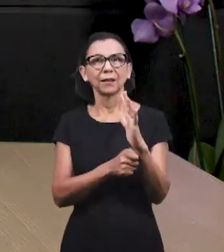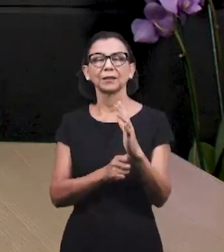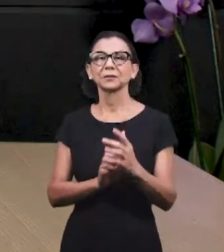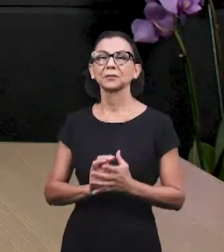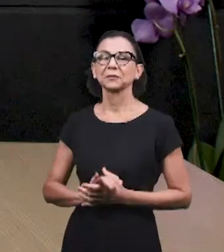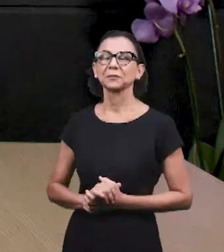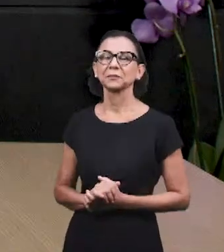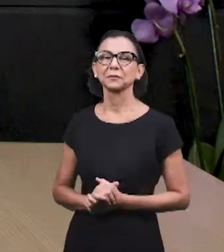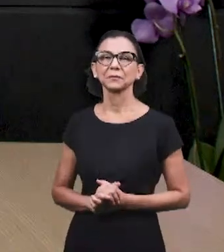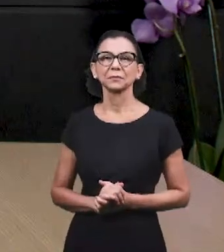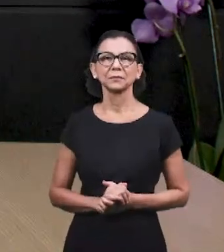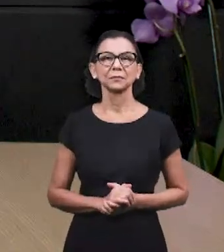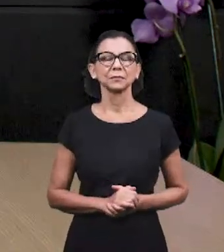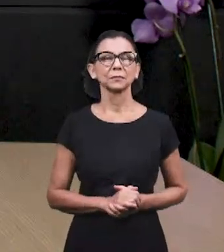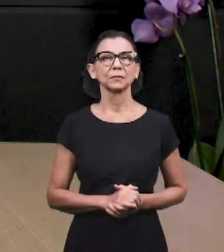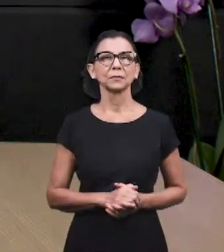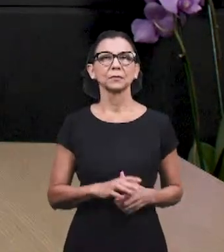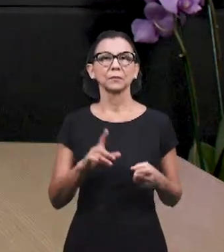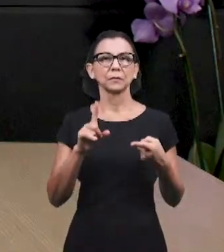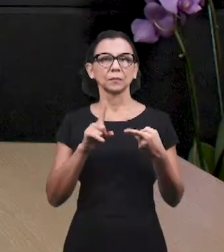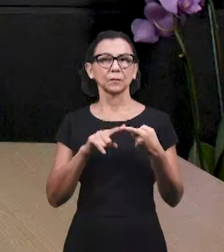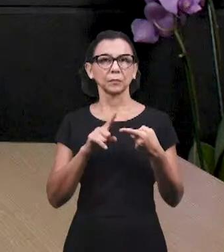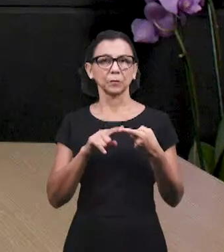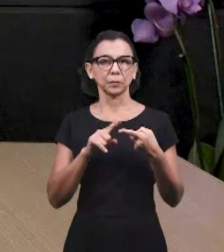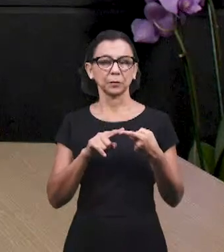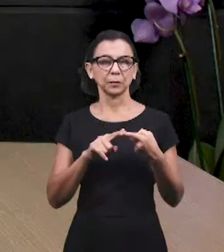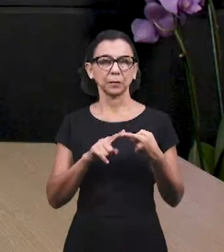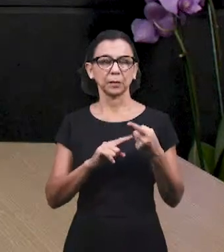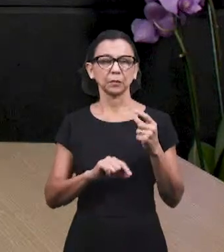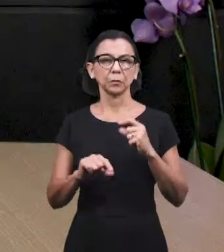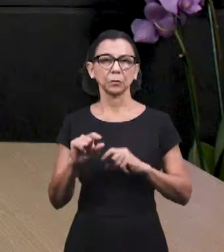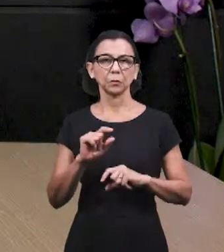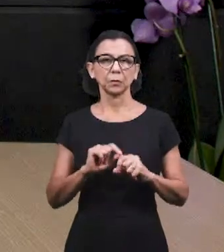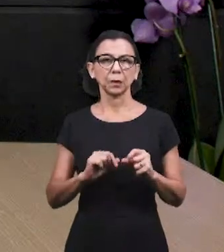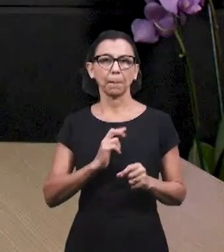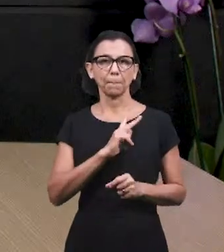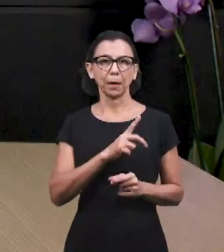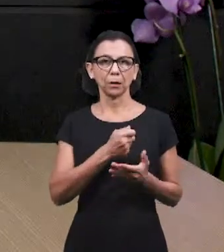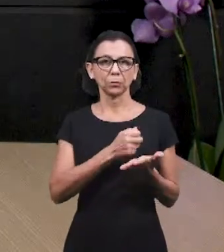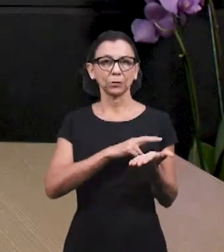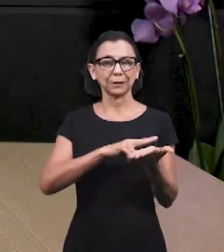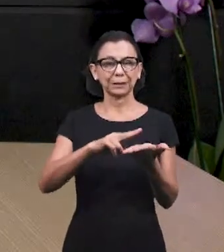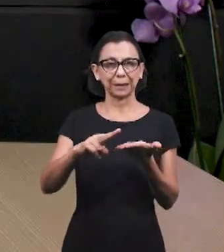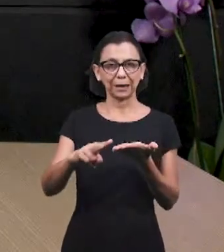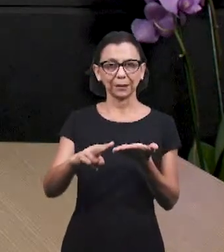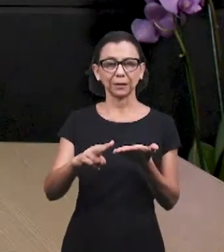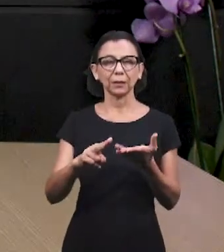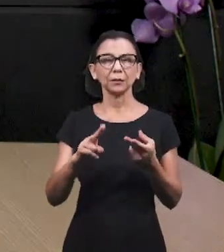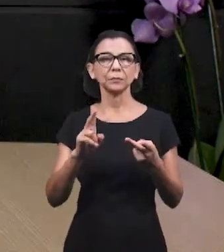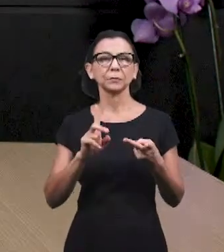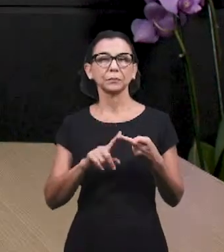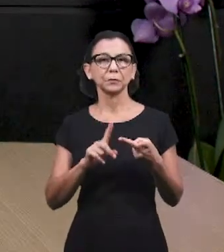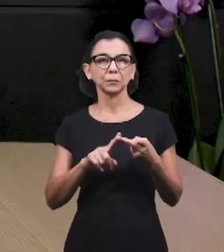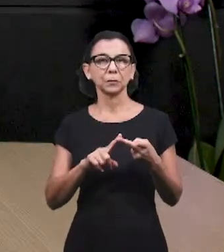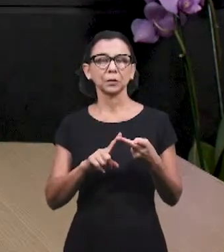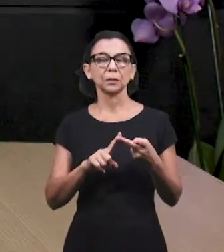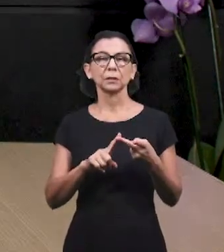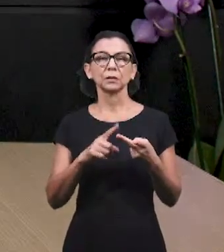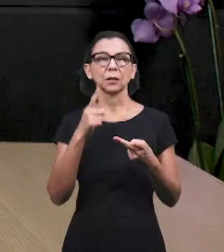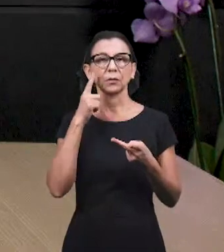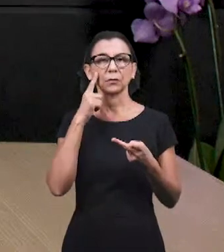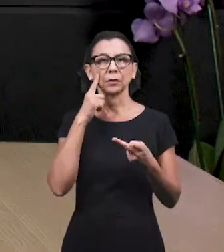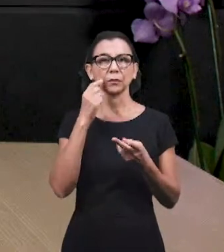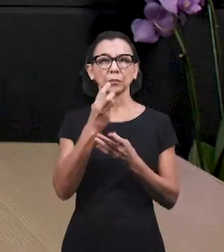falamos do primeiro destaque, que é da carta do apóstolo Paulo, aqui no capítulo 1. Depois o destaque da Trindade,